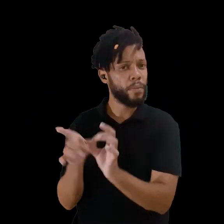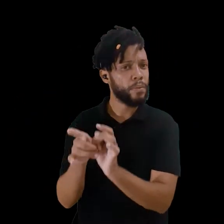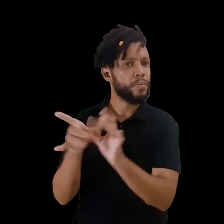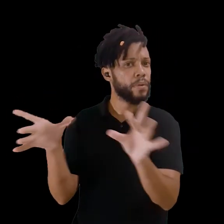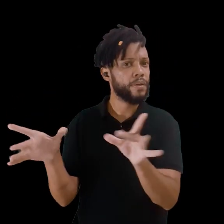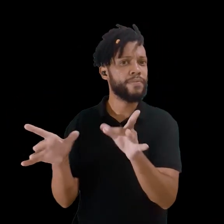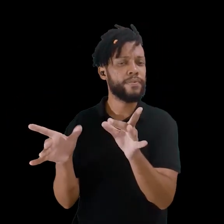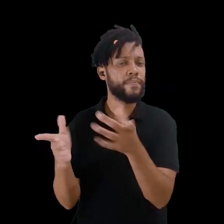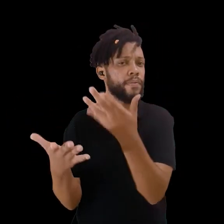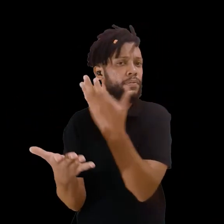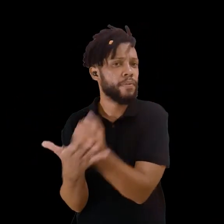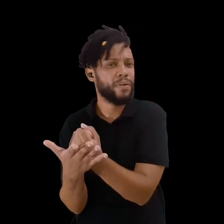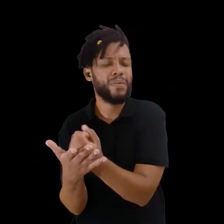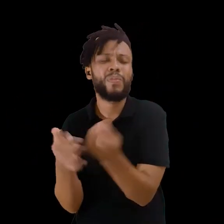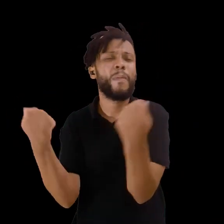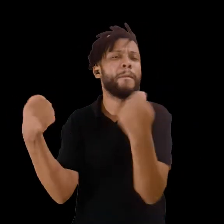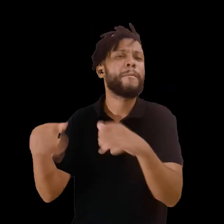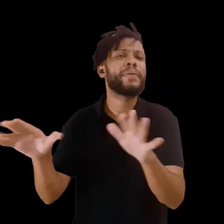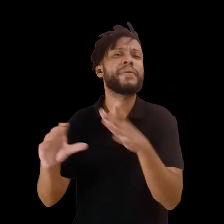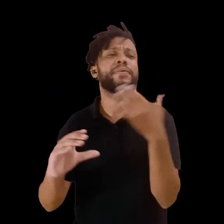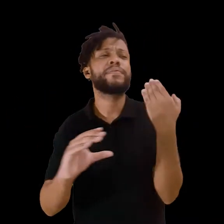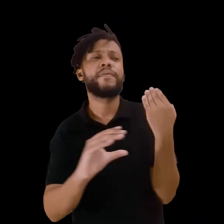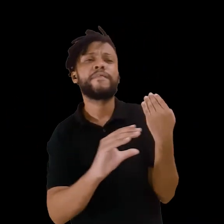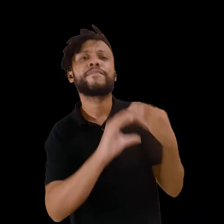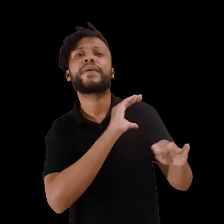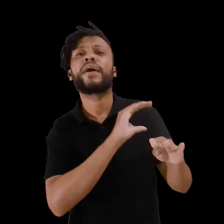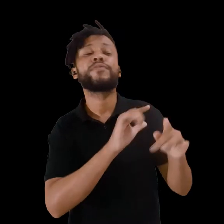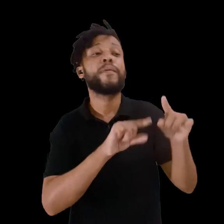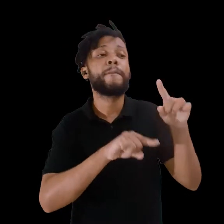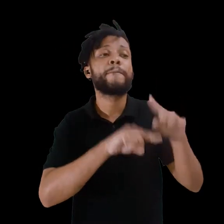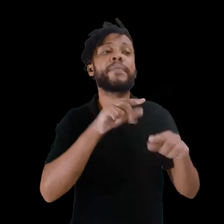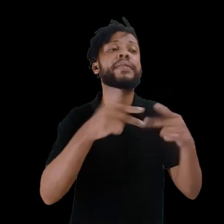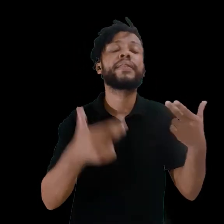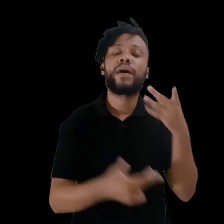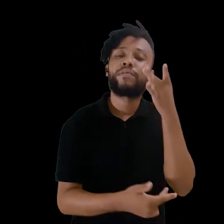lá mesmo, e não há necessidade do envio de material físico.